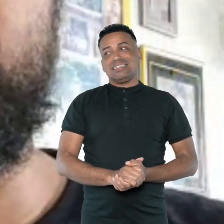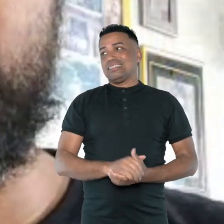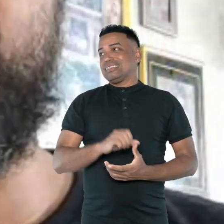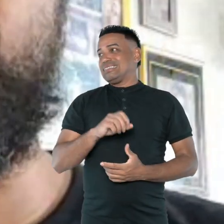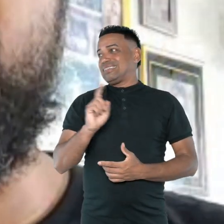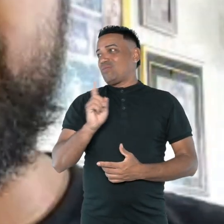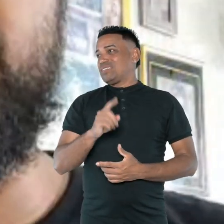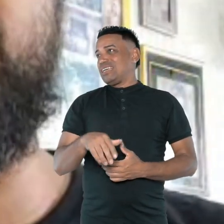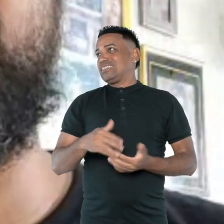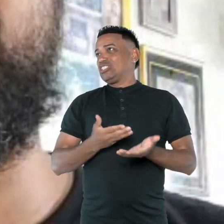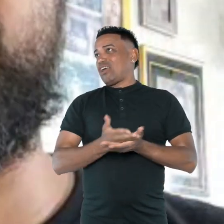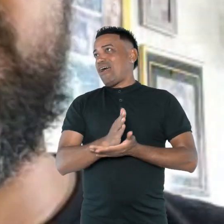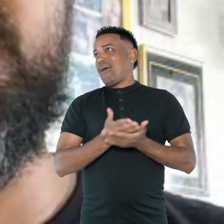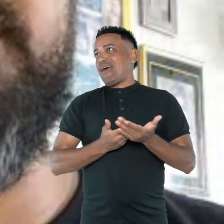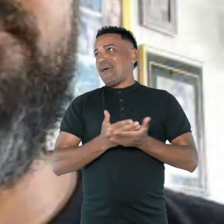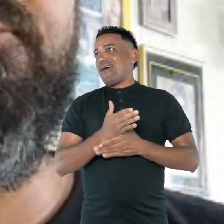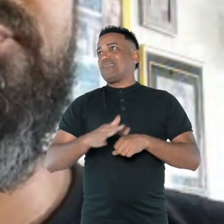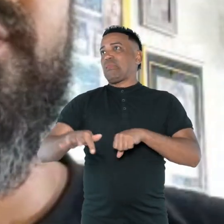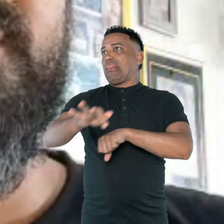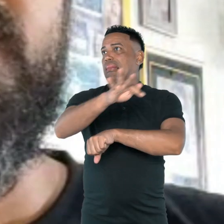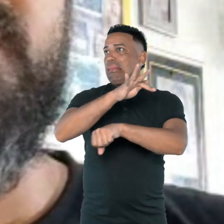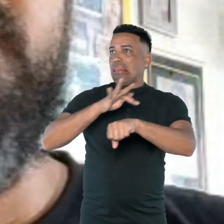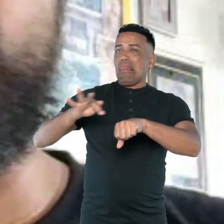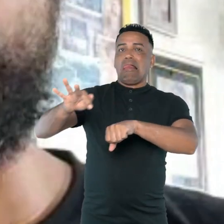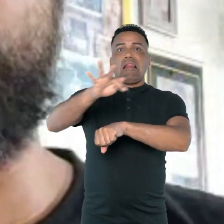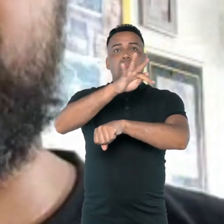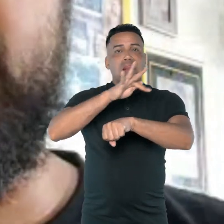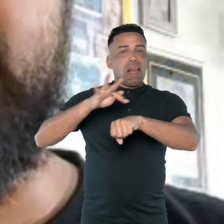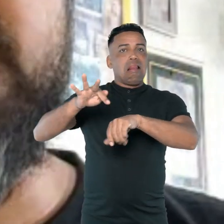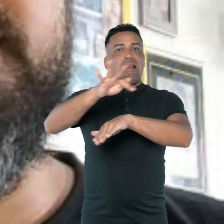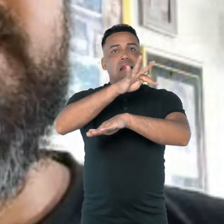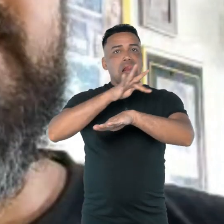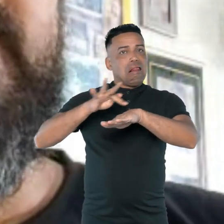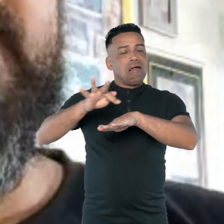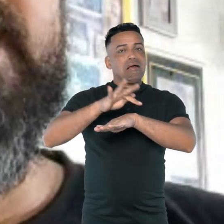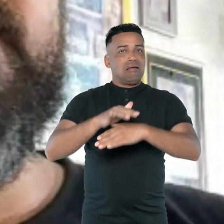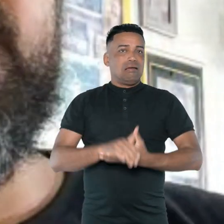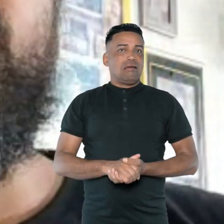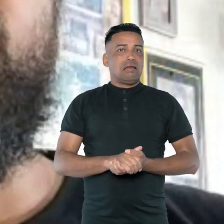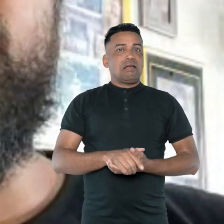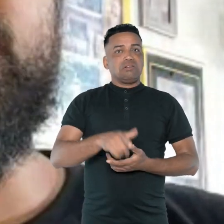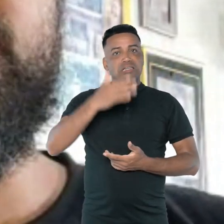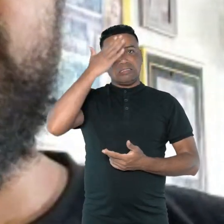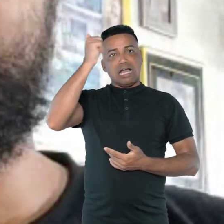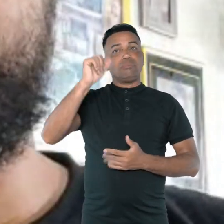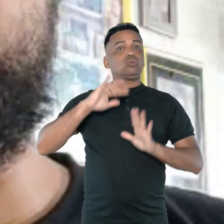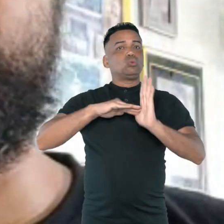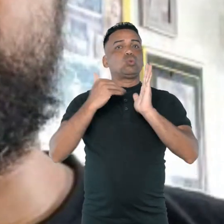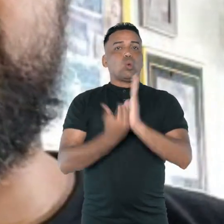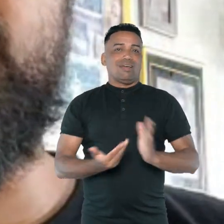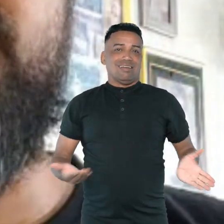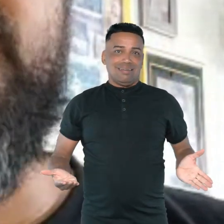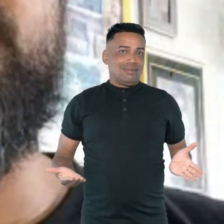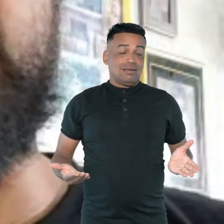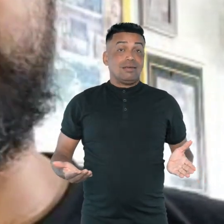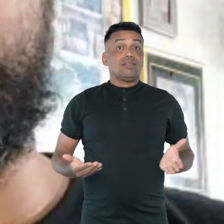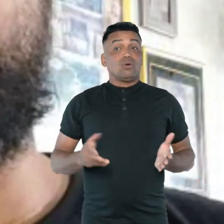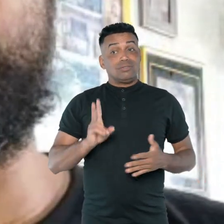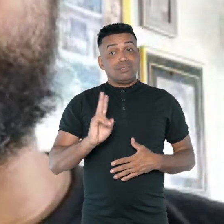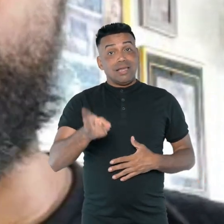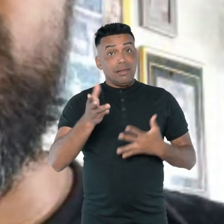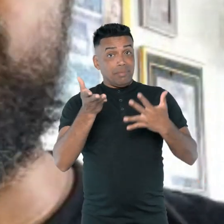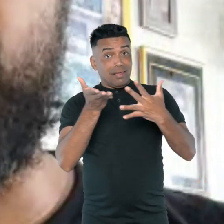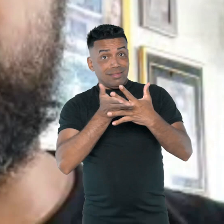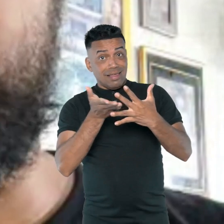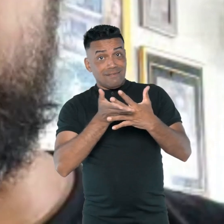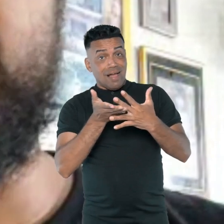chato, sabe? Normativo e dono da verdade. Então, sempre nos intervalos das